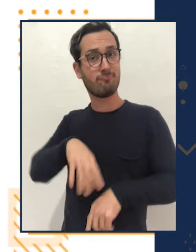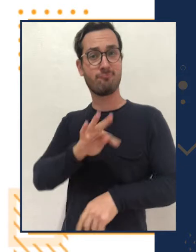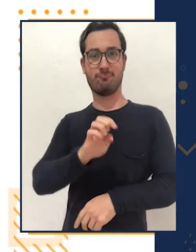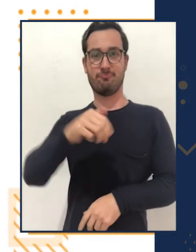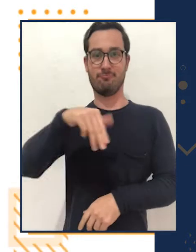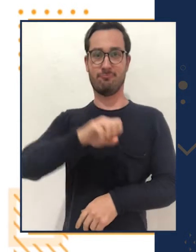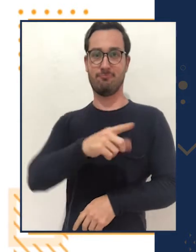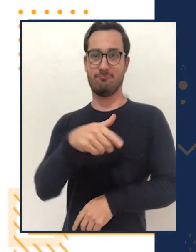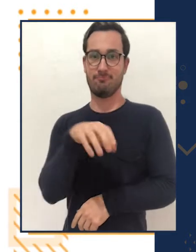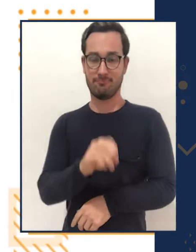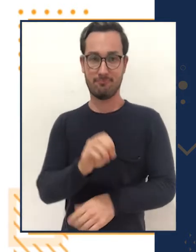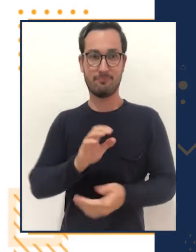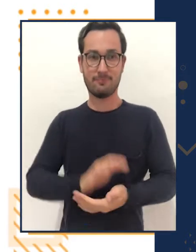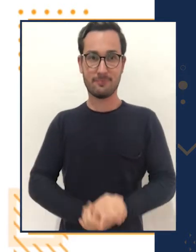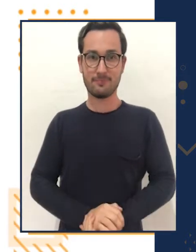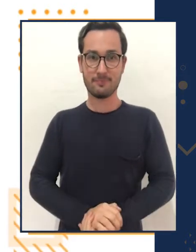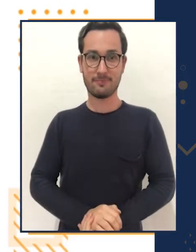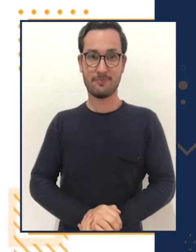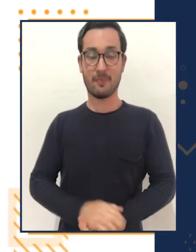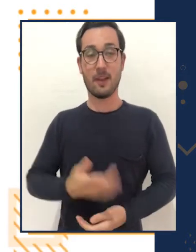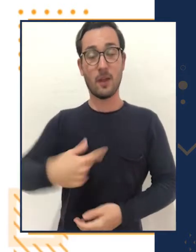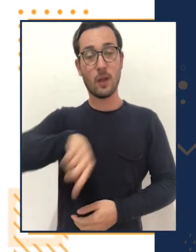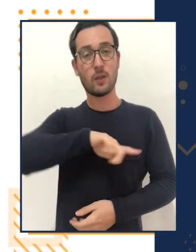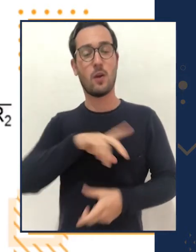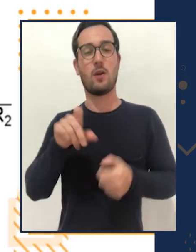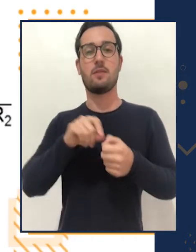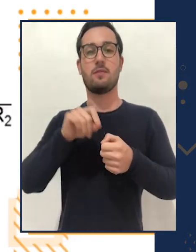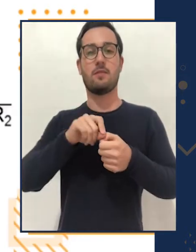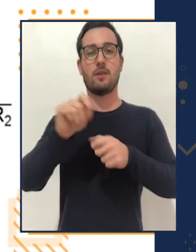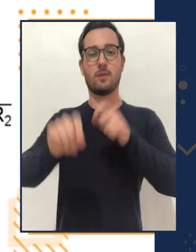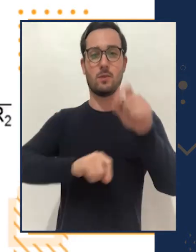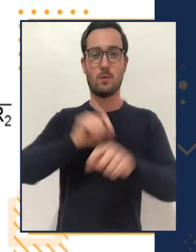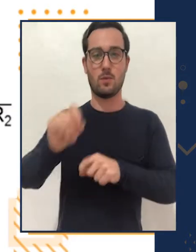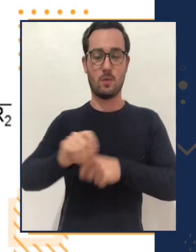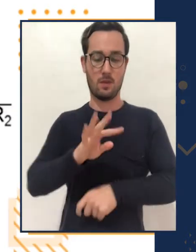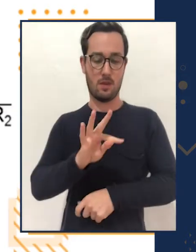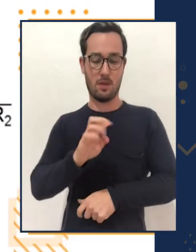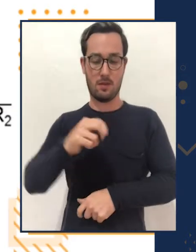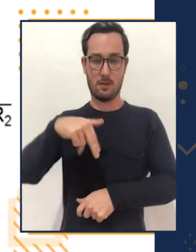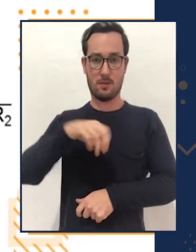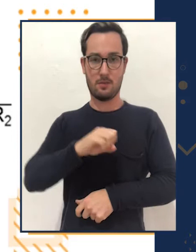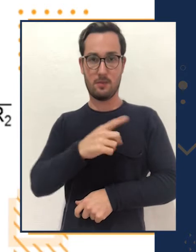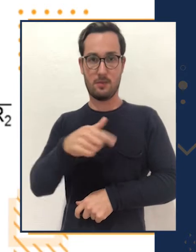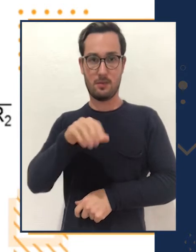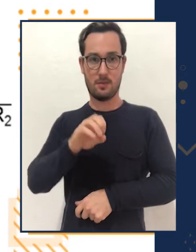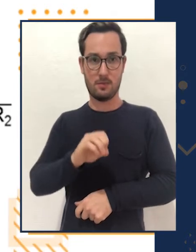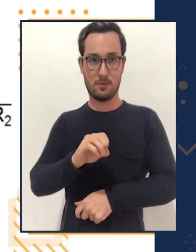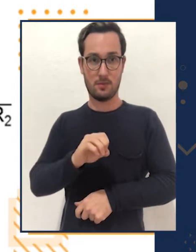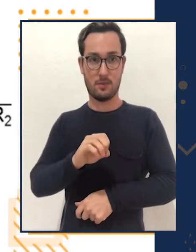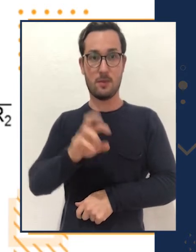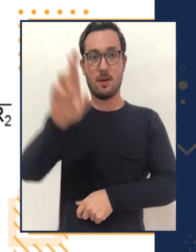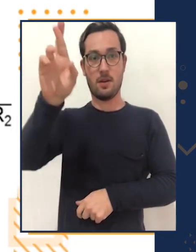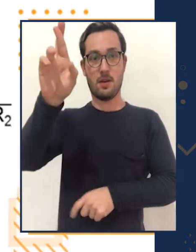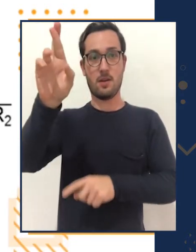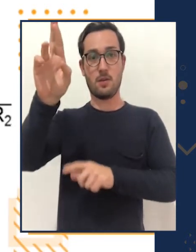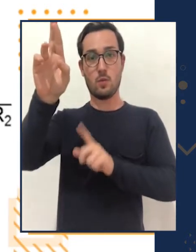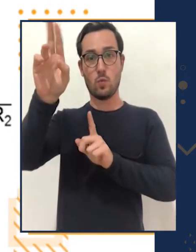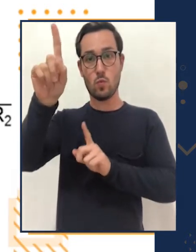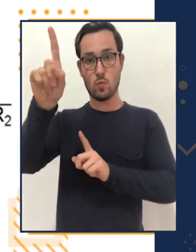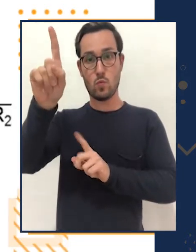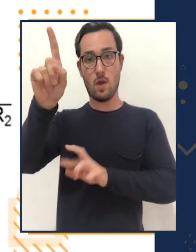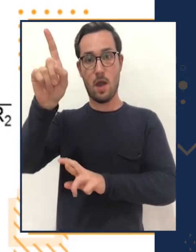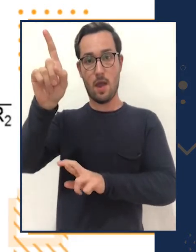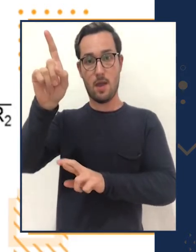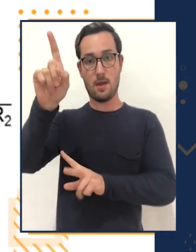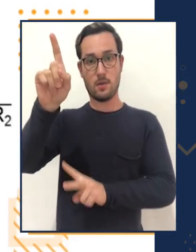aqui. Então a gente consegue, né, ter diferentes tensões. E como que a gente avalia isso? A gente faz a tensão